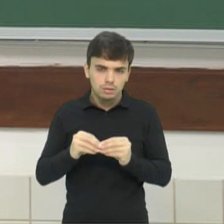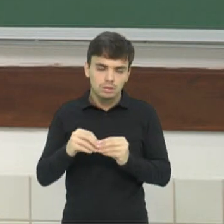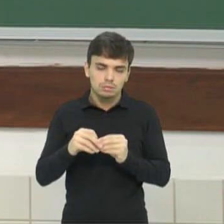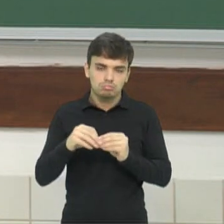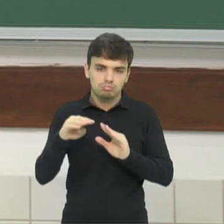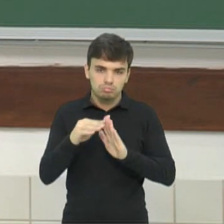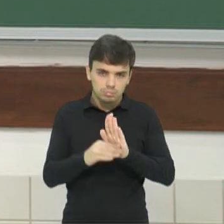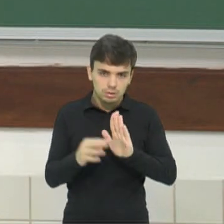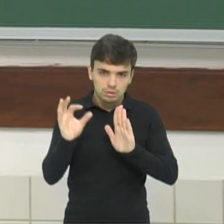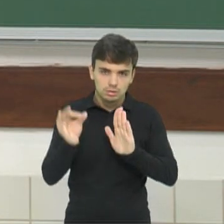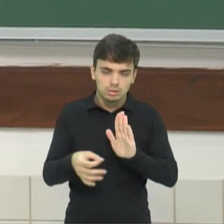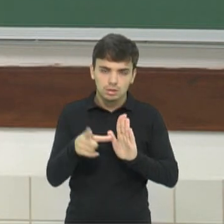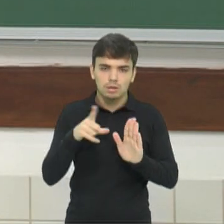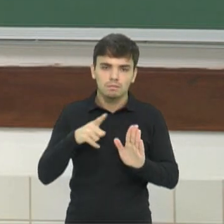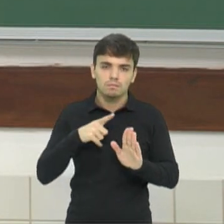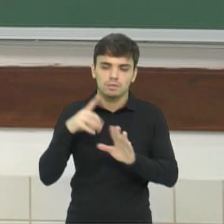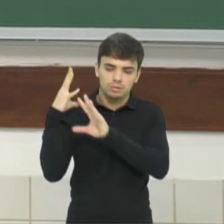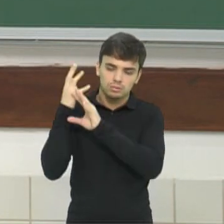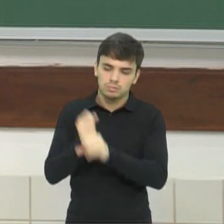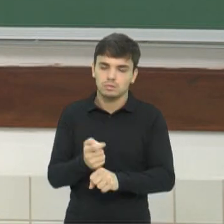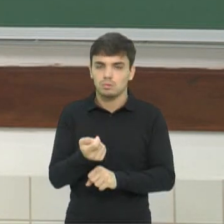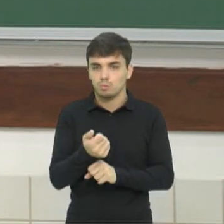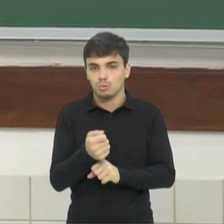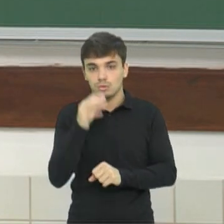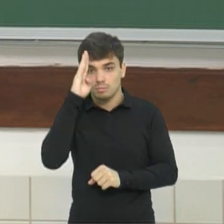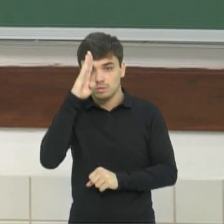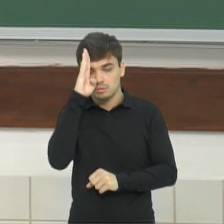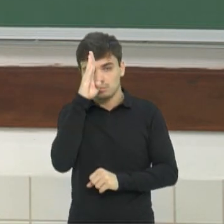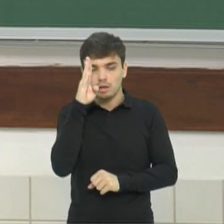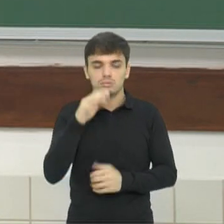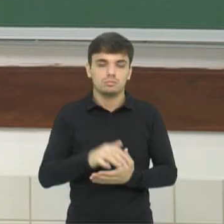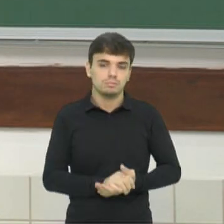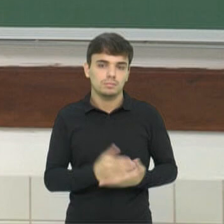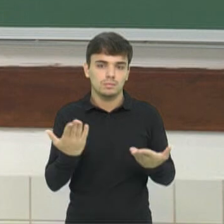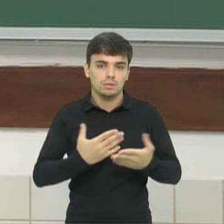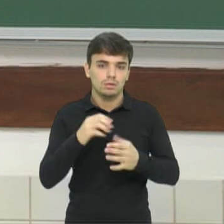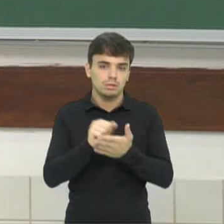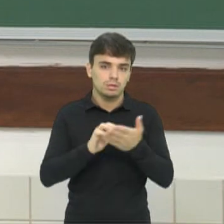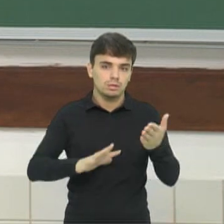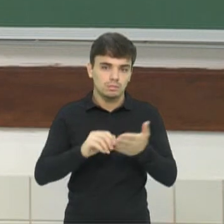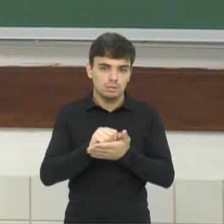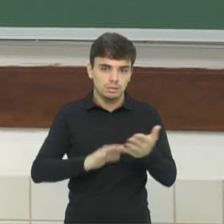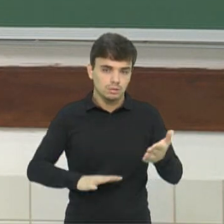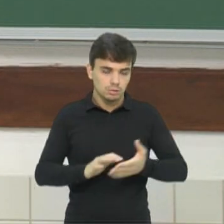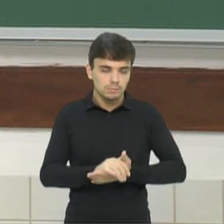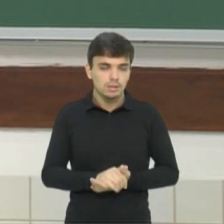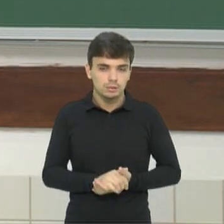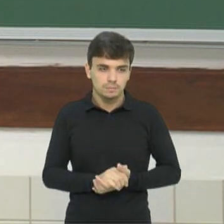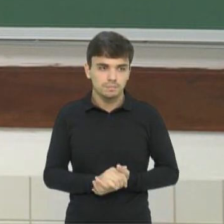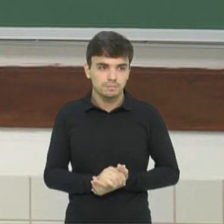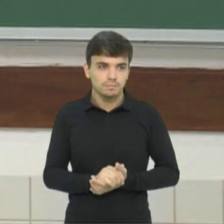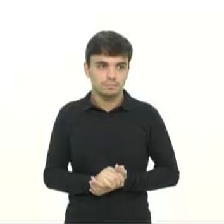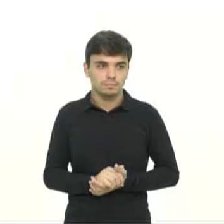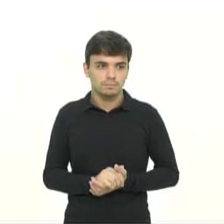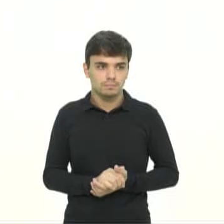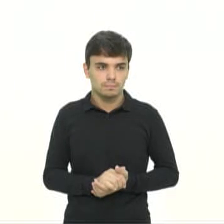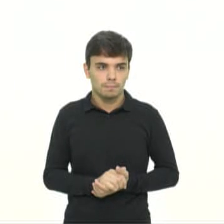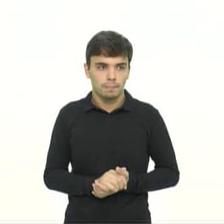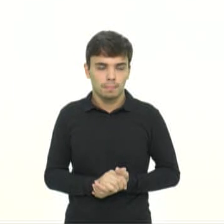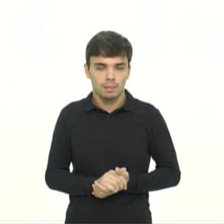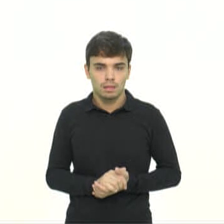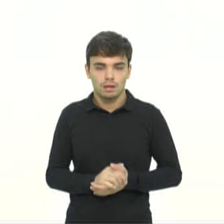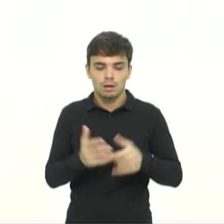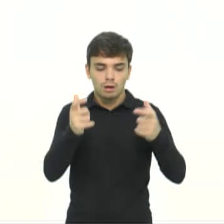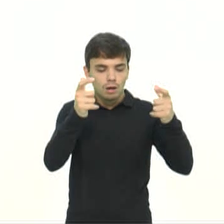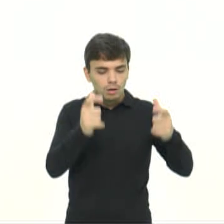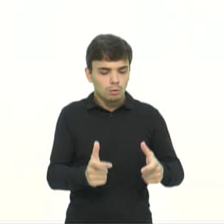direito, né? Então, a gente já fez uma pequena revisão dos principais tópicos e agora é só exercício o resto da aula toda. Vamos aqui junto, olha. A posição